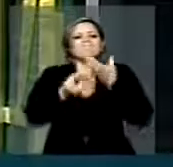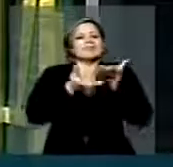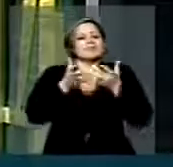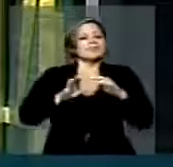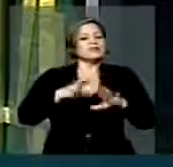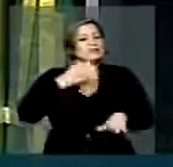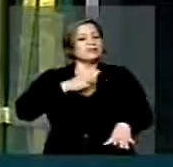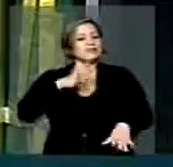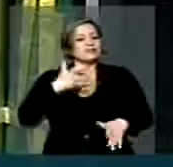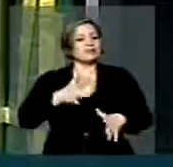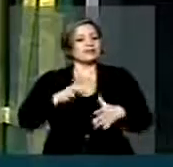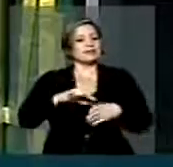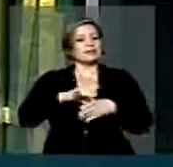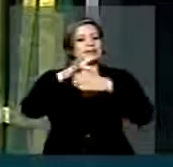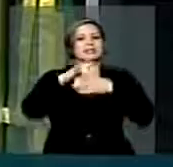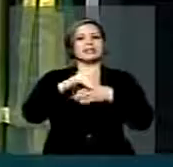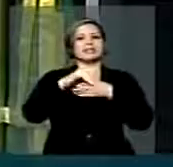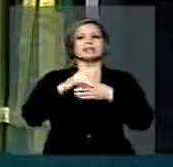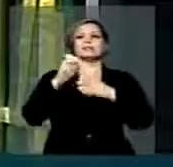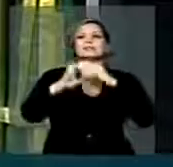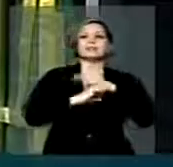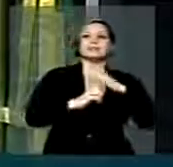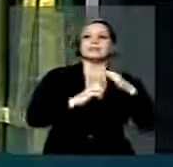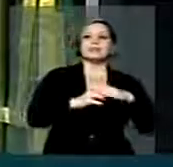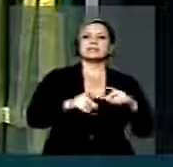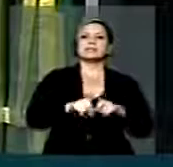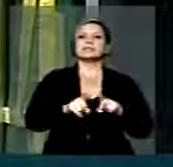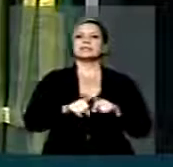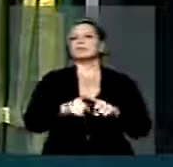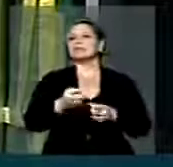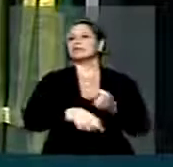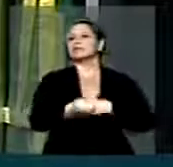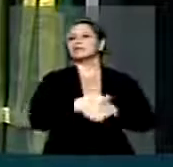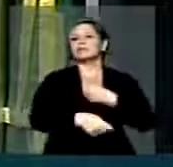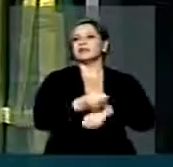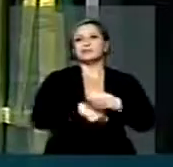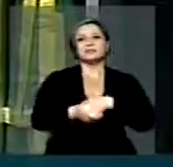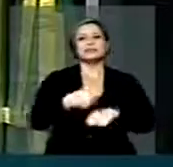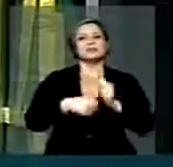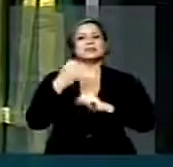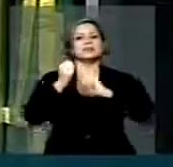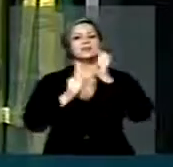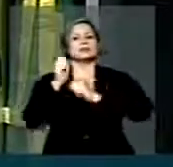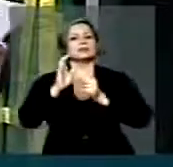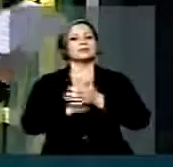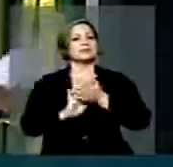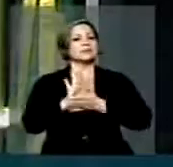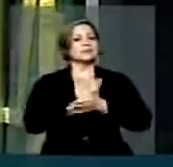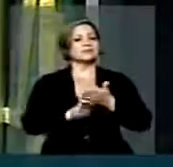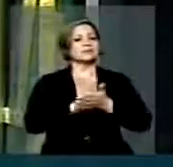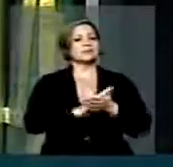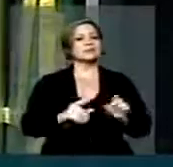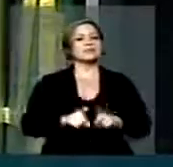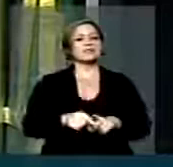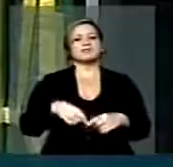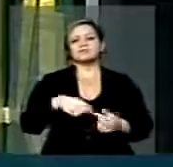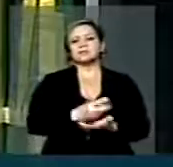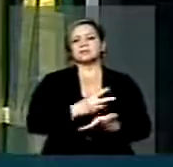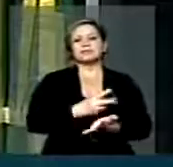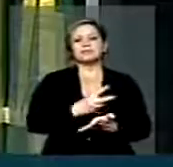Lideranças industriais, lideranças empresariais, não tem nem comércio nem indústria. Virou um governo 2.